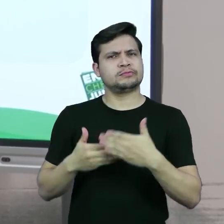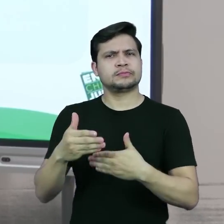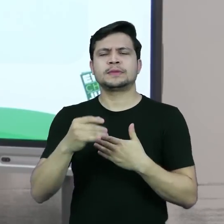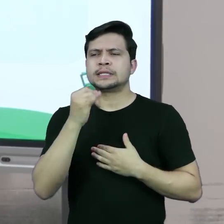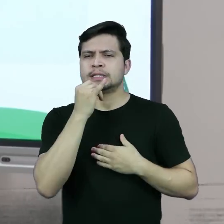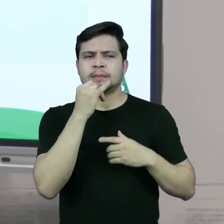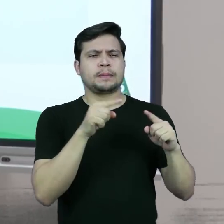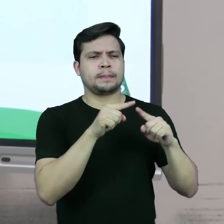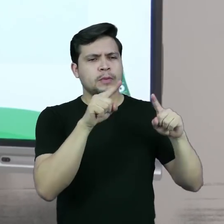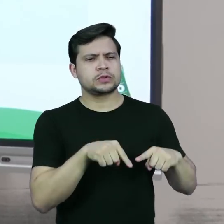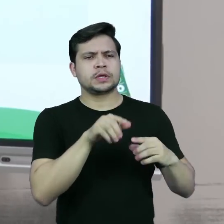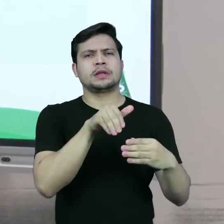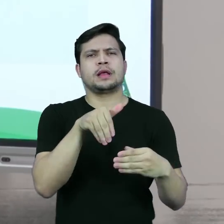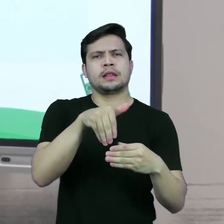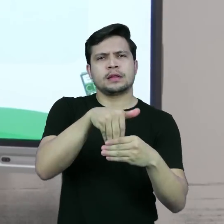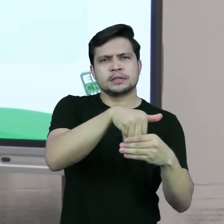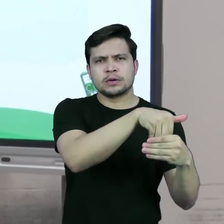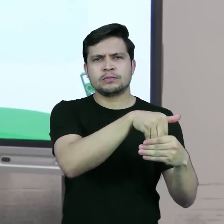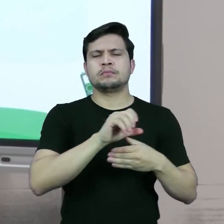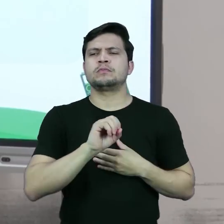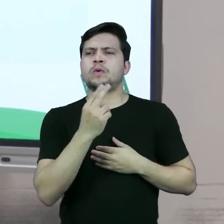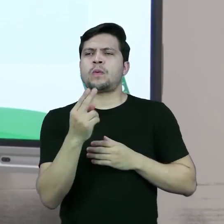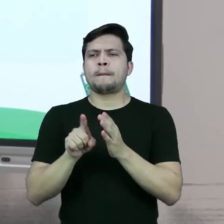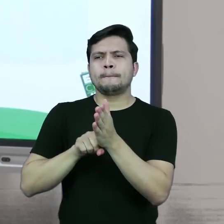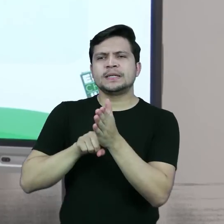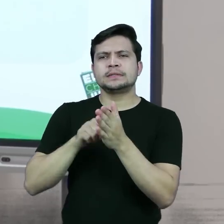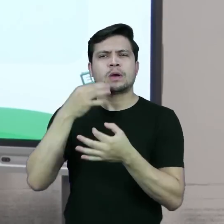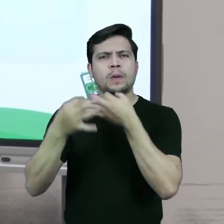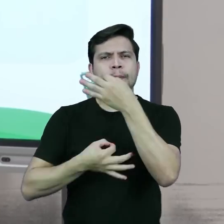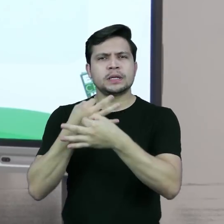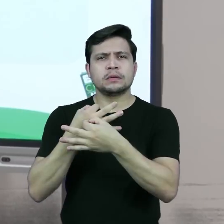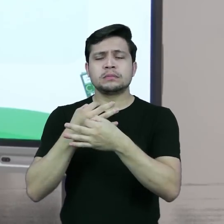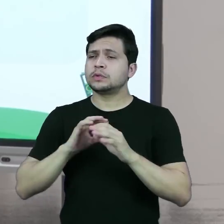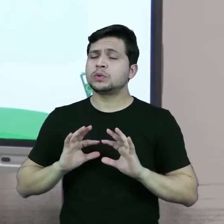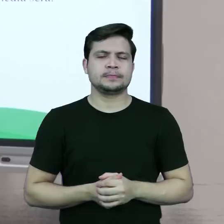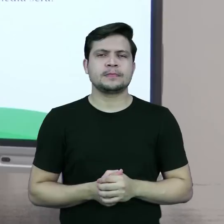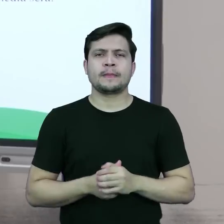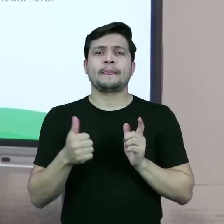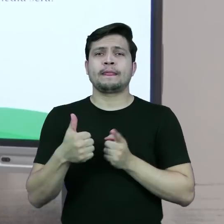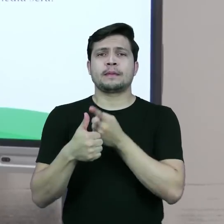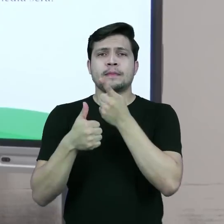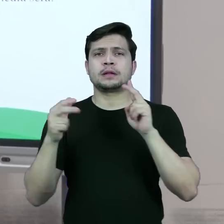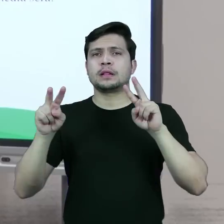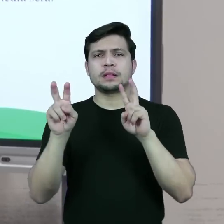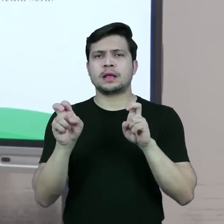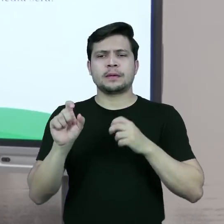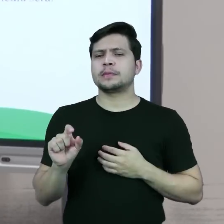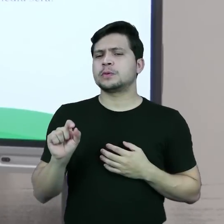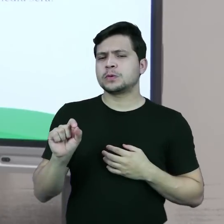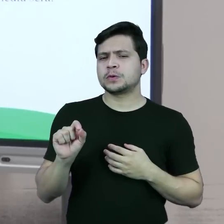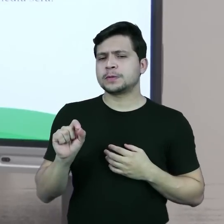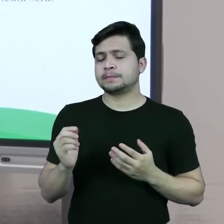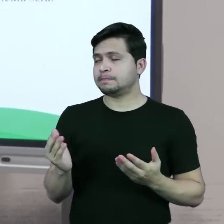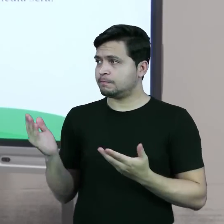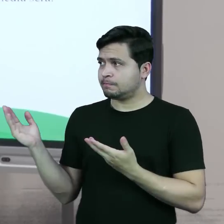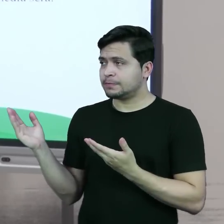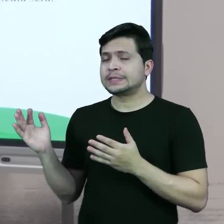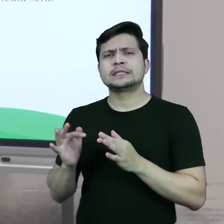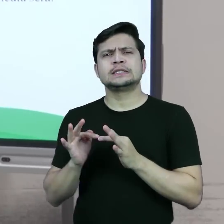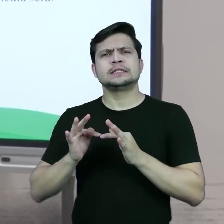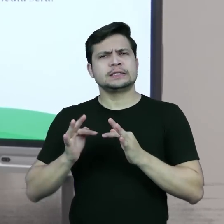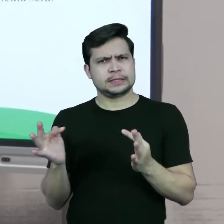projeto de eleição, quando a gente quer saber uma pesquisa de opinião, tudo isso envolve estatística na nossa vida. Principalmente conceitos